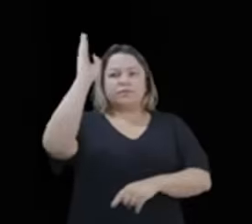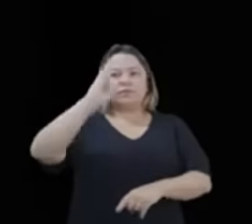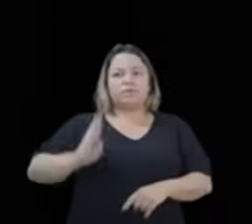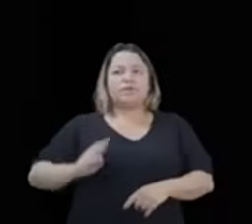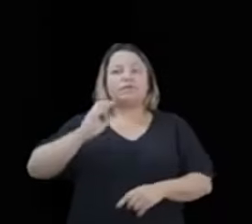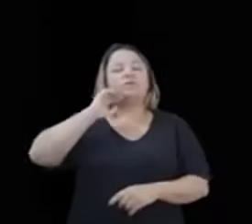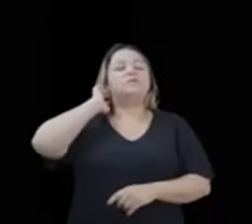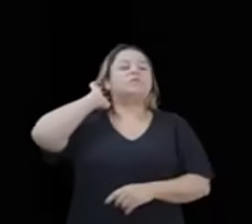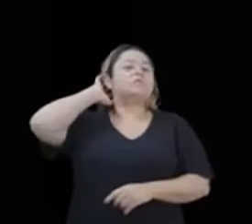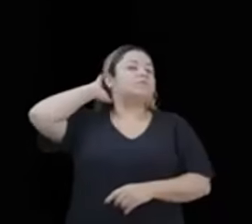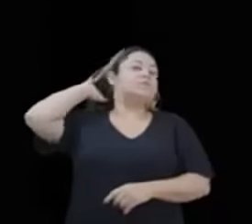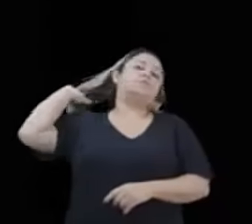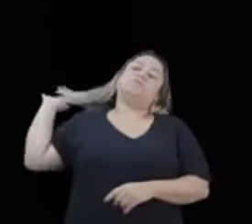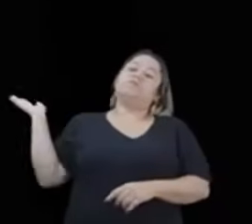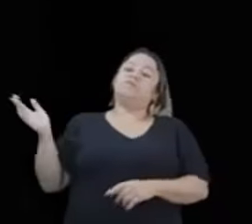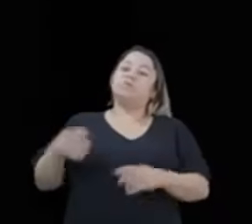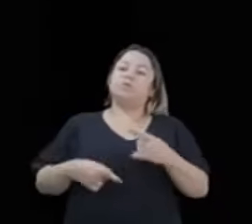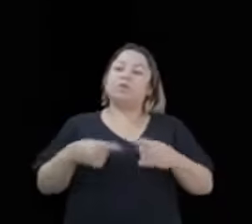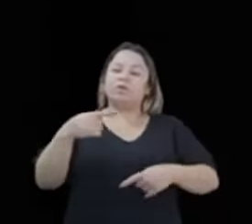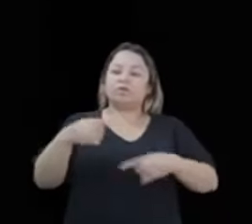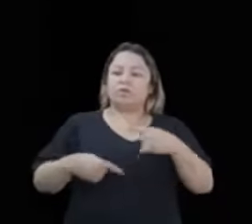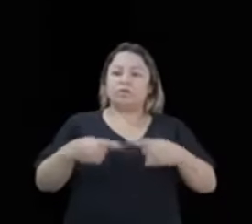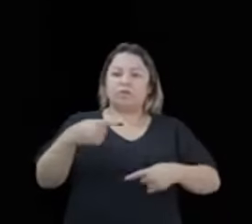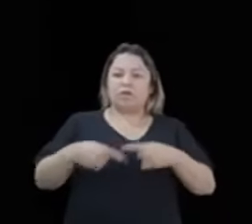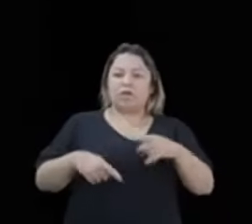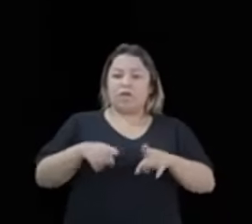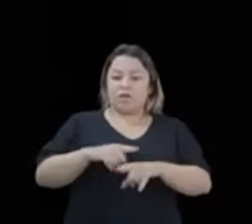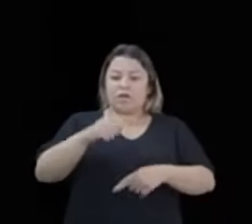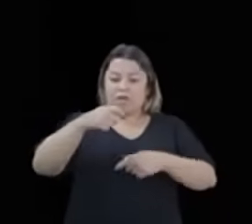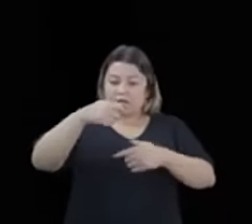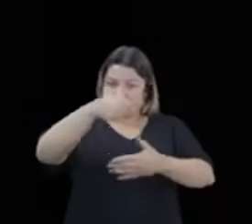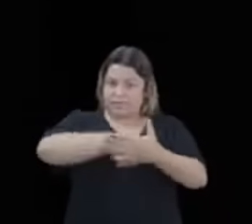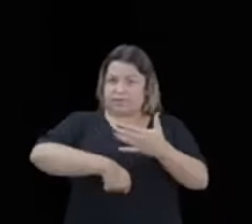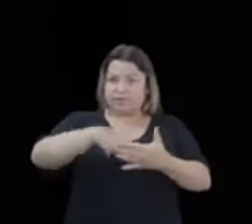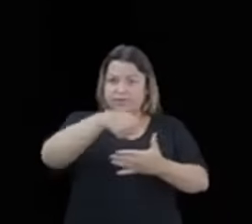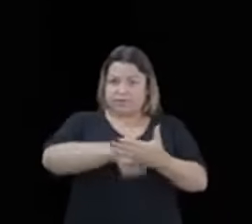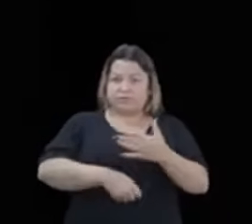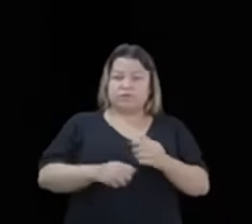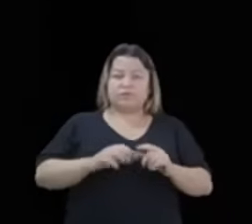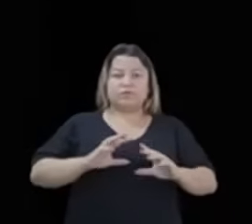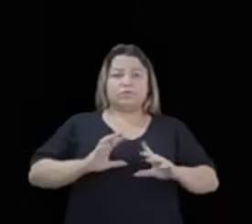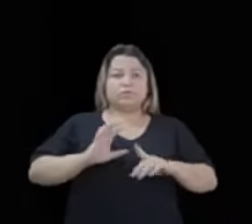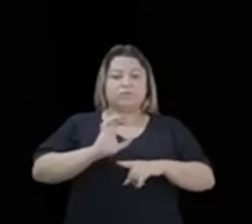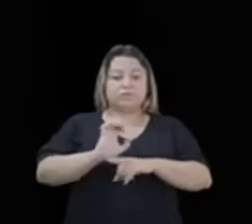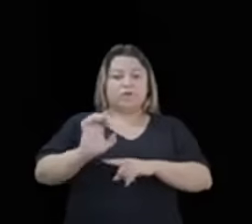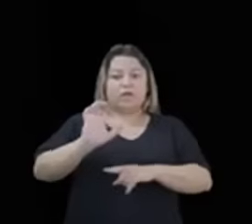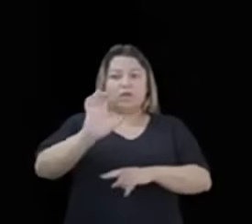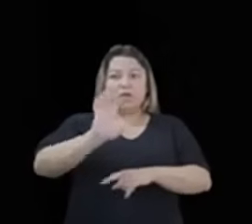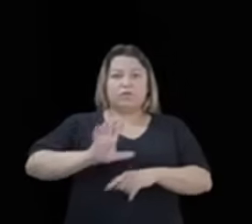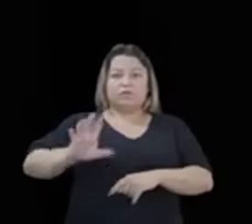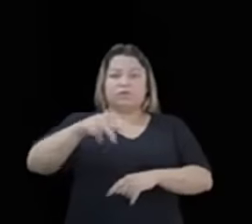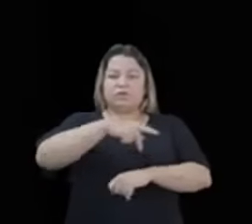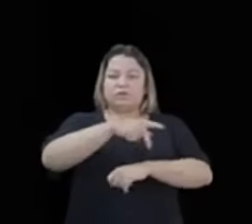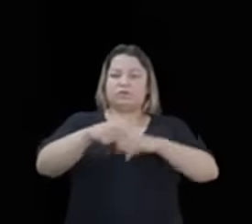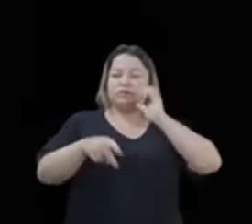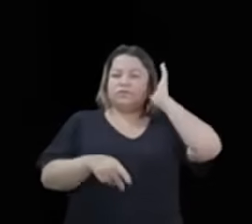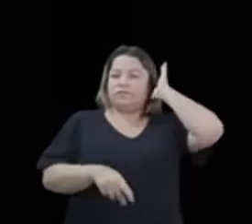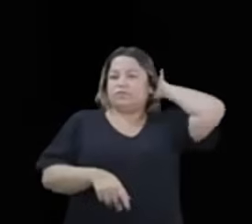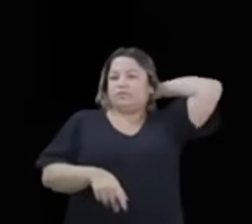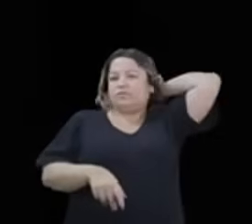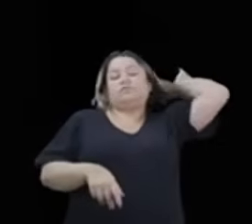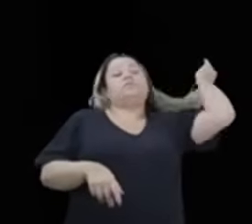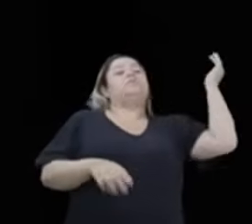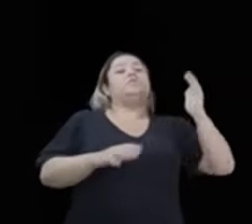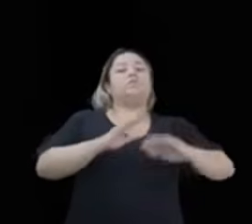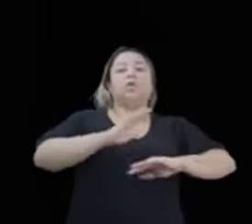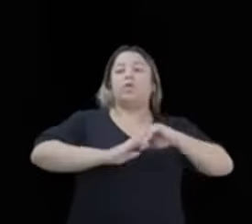brasileiros, tendo dialogado com a nossa militância em todos os estados do nosso país. E dizer aqui que essa não vai ser uma